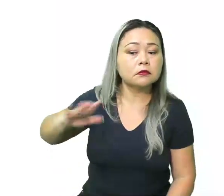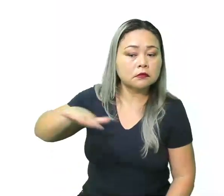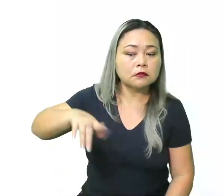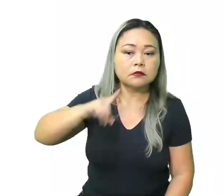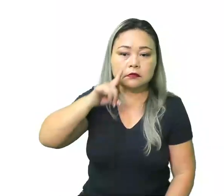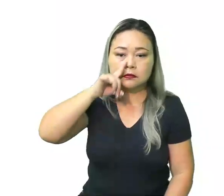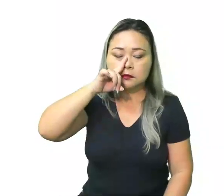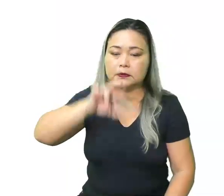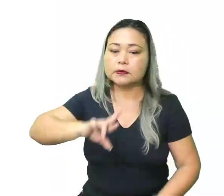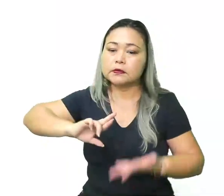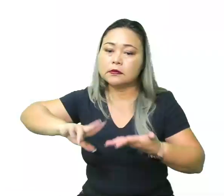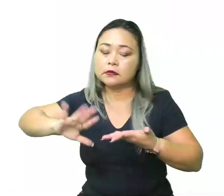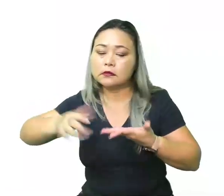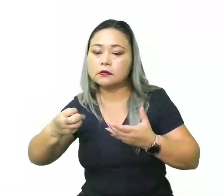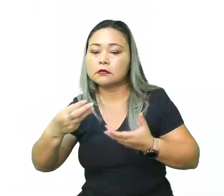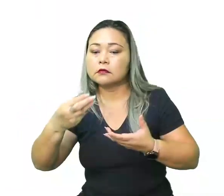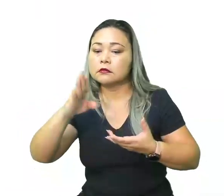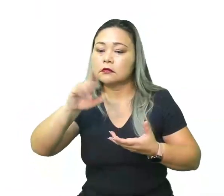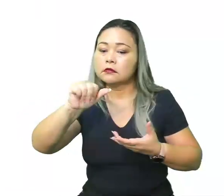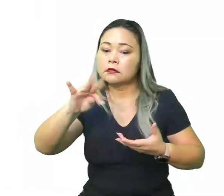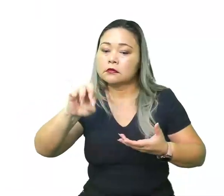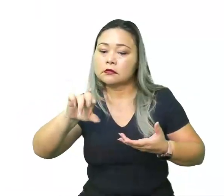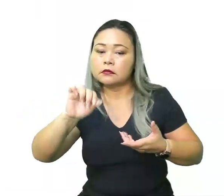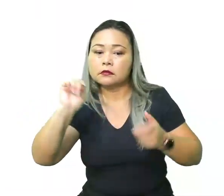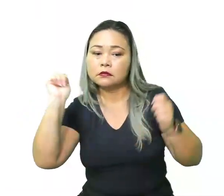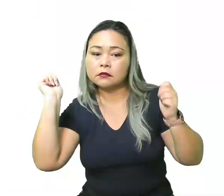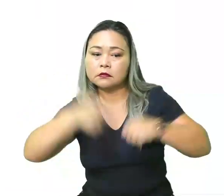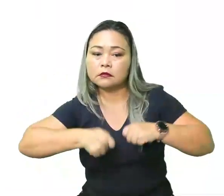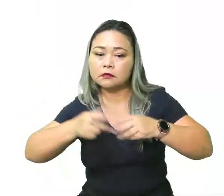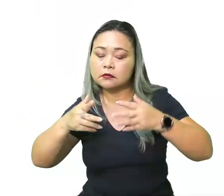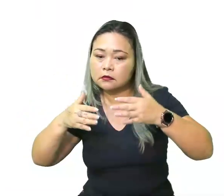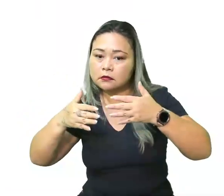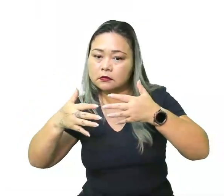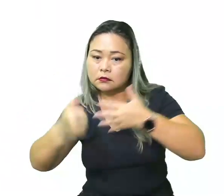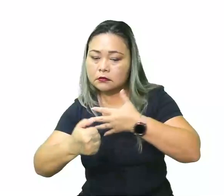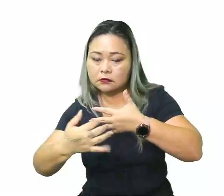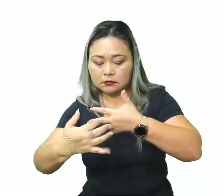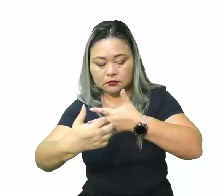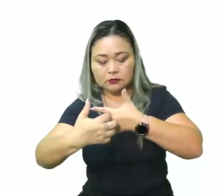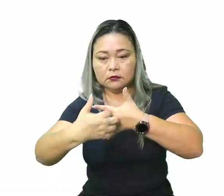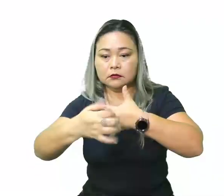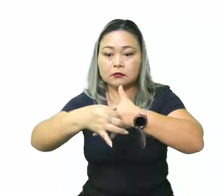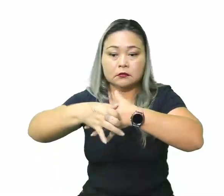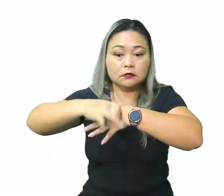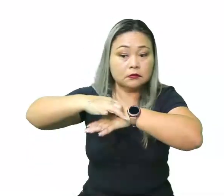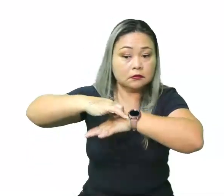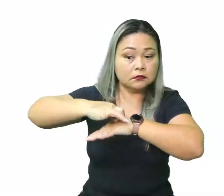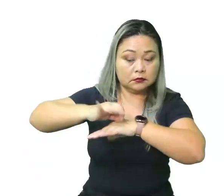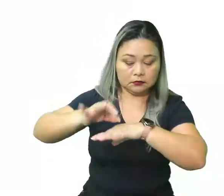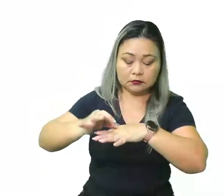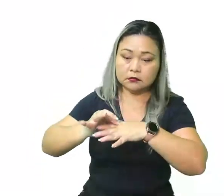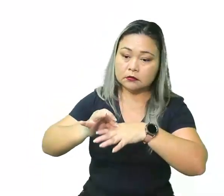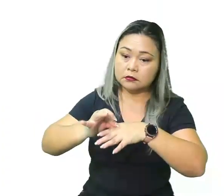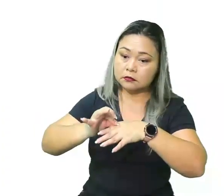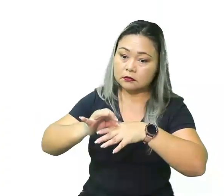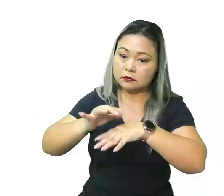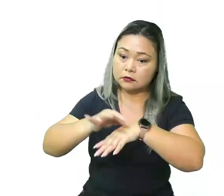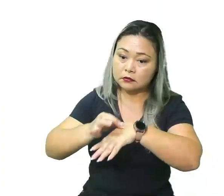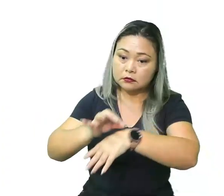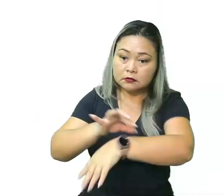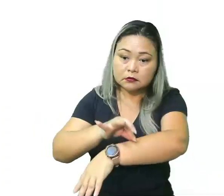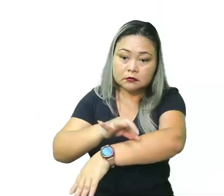ameaçados por diferentes bactérias que eram capazes de romper a barreira imposta pela pele. Olha